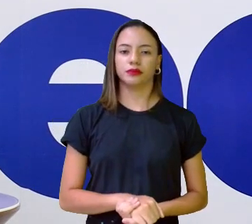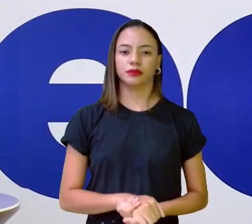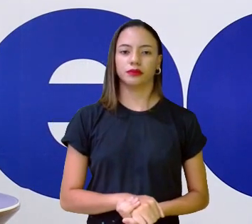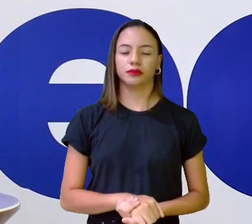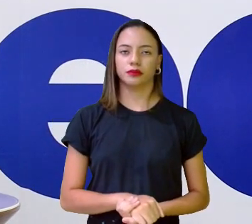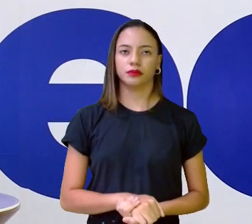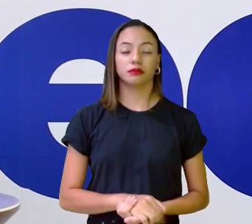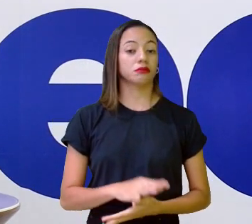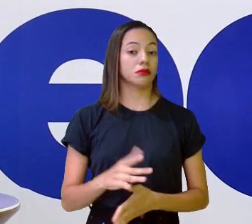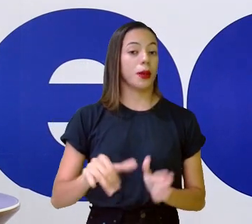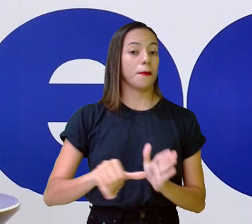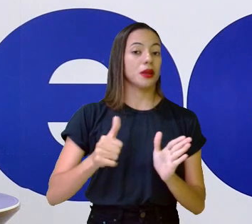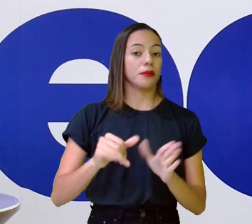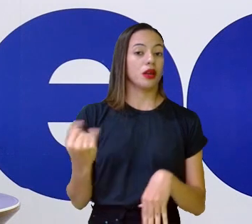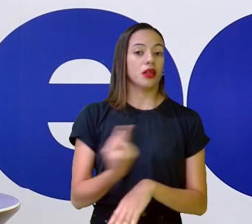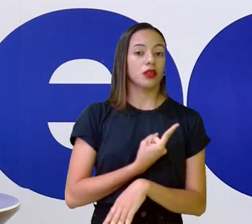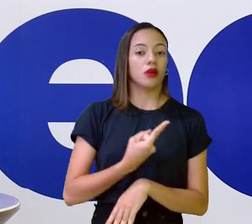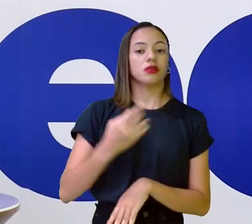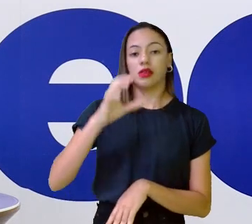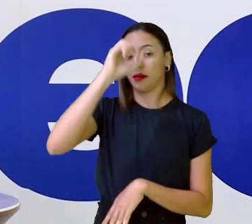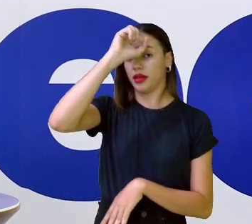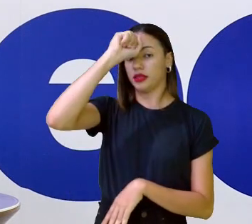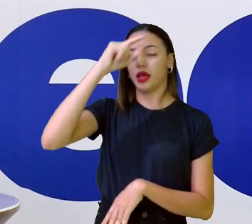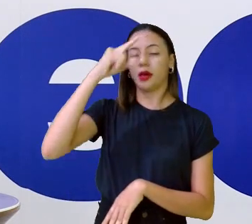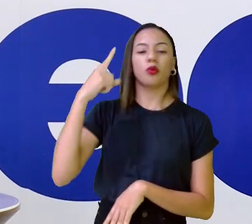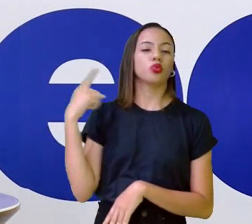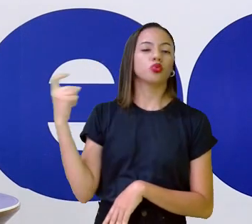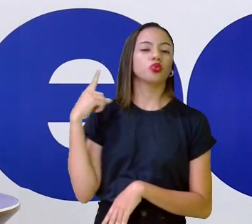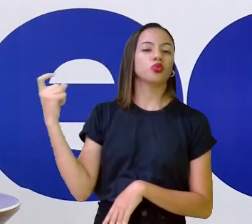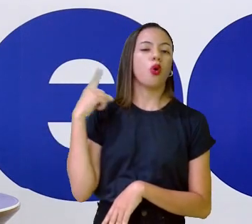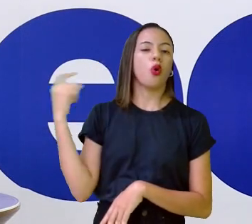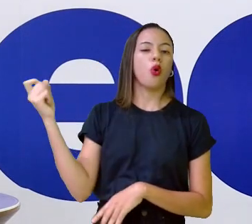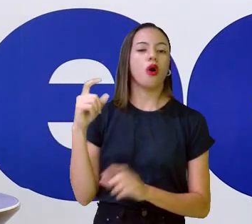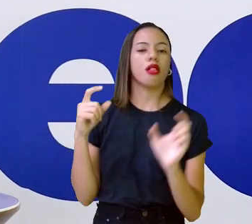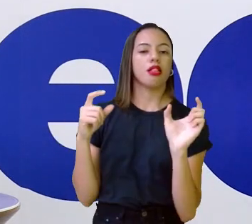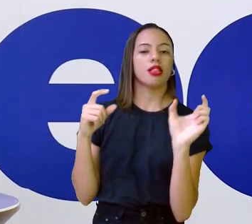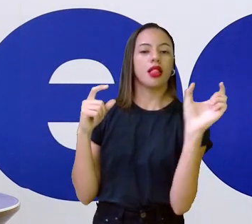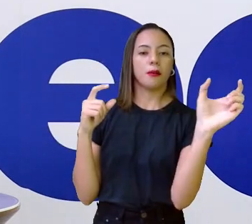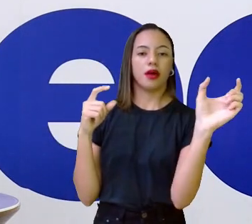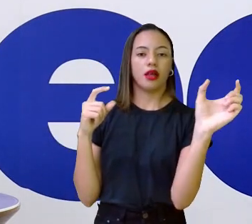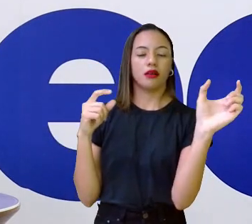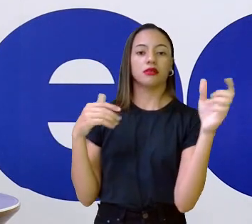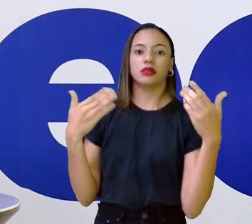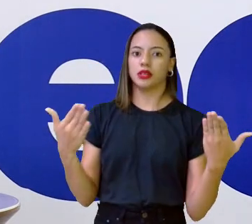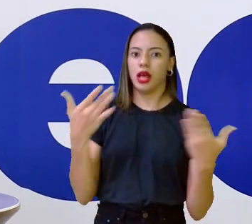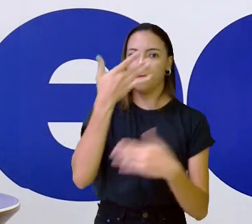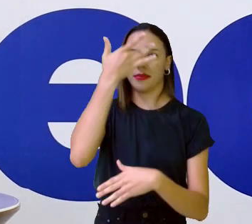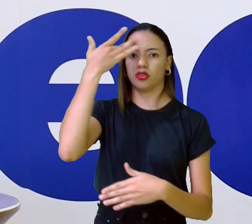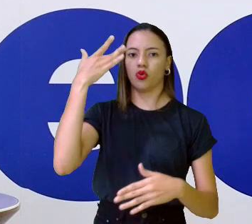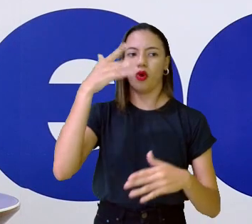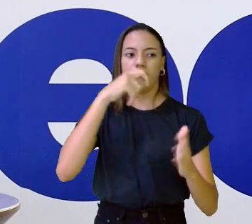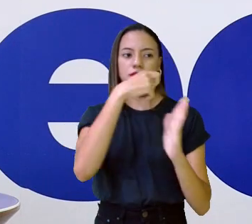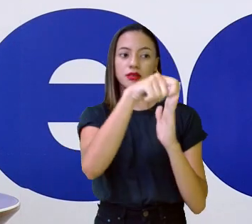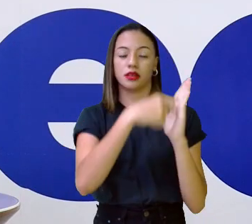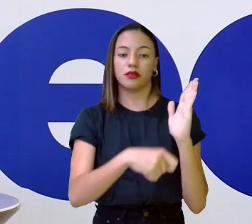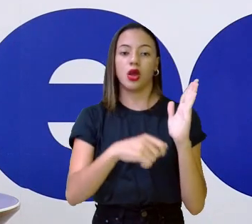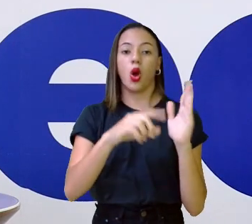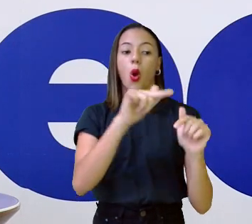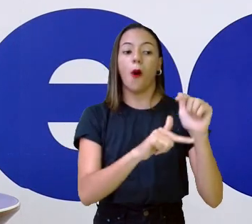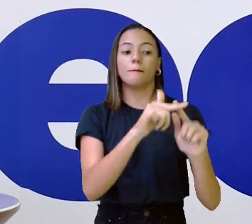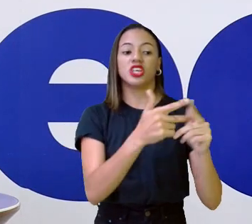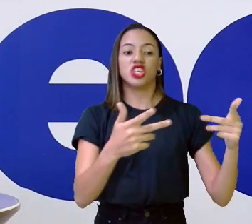primeiramente, a gente aprende muito mais o som da letra, o som das Isso. palavras. Porque quando alguém escreveu aí objetos e colocou um